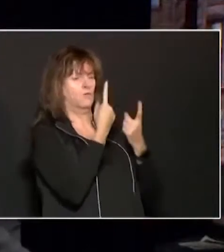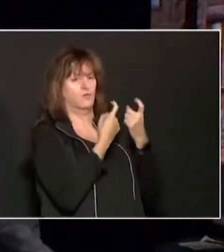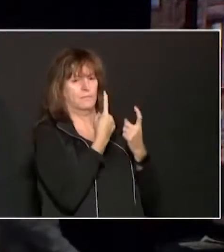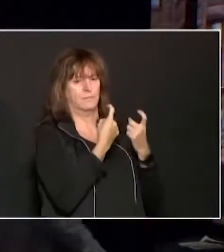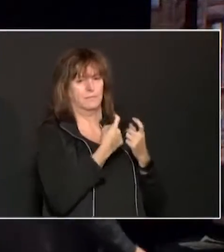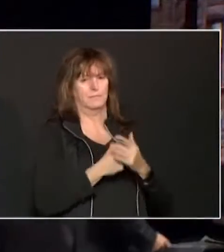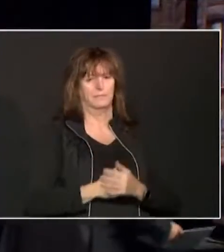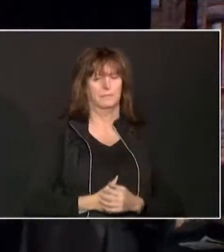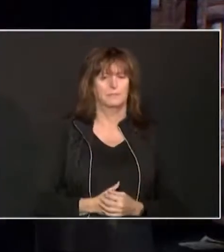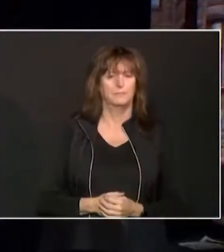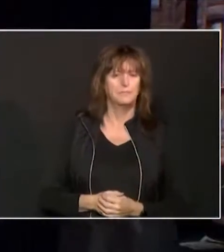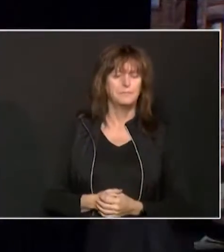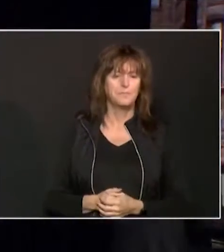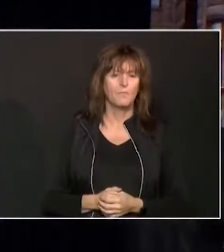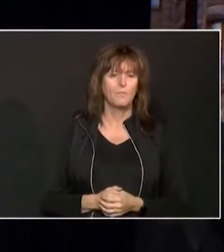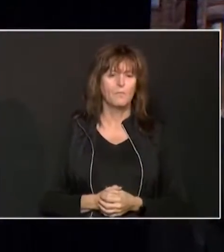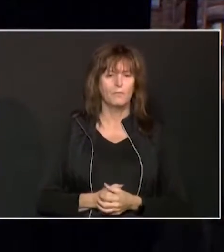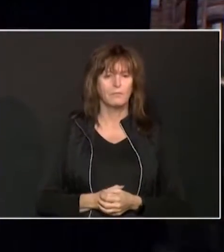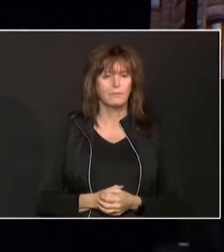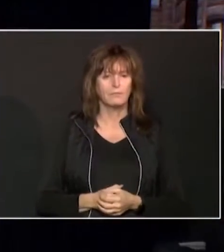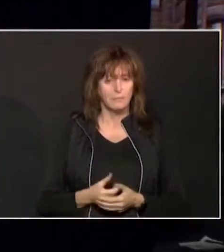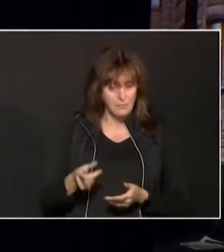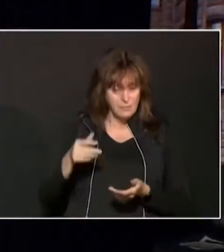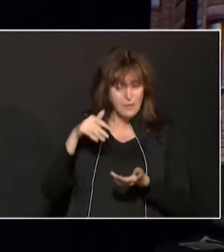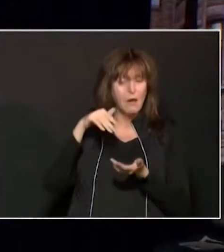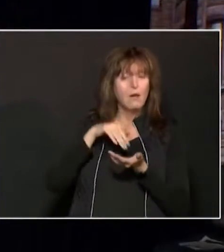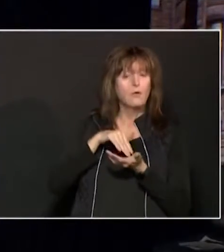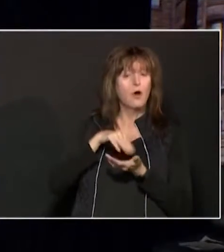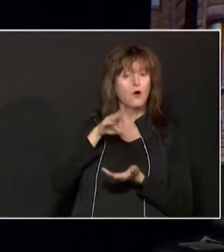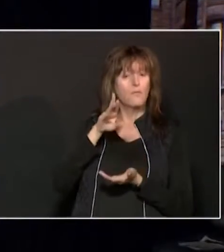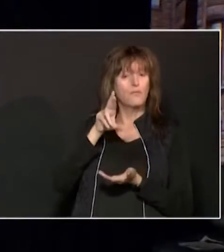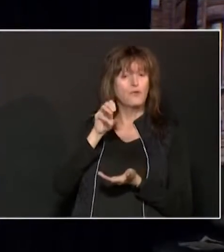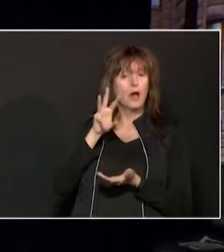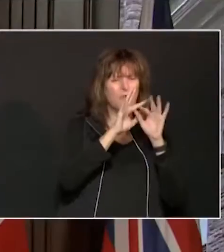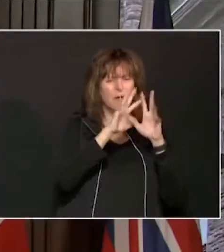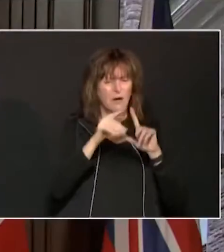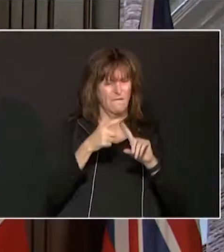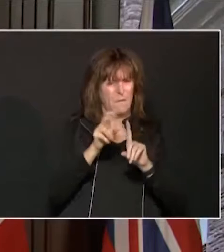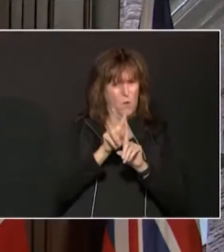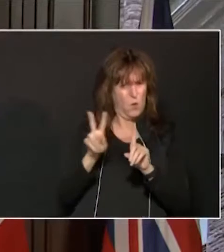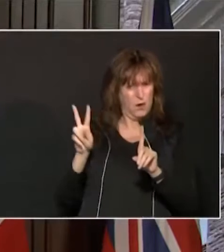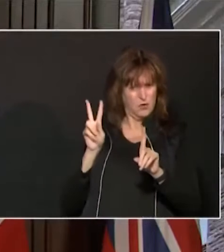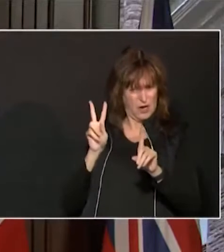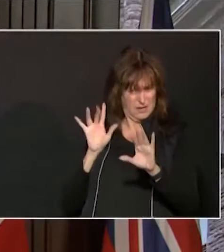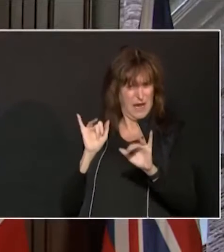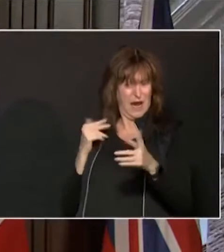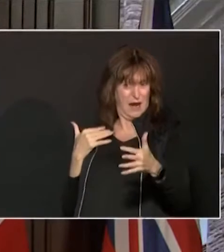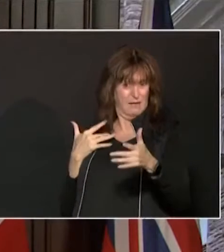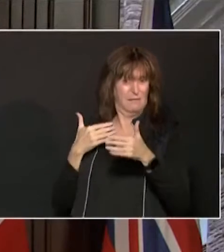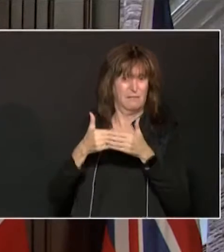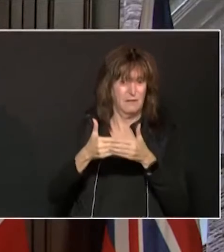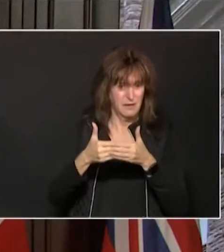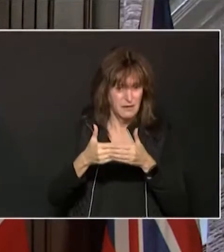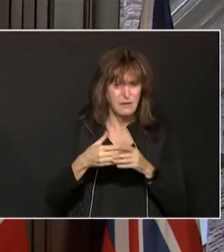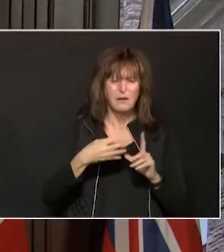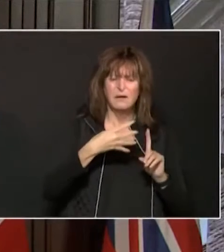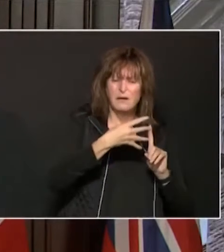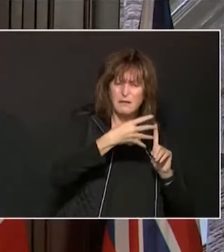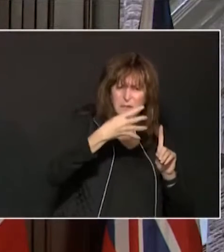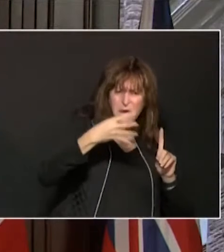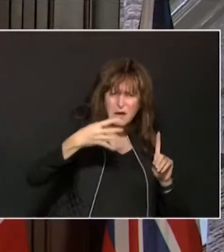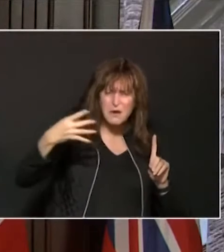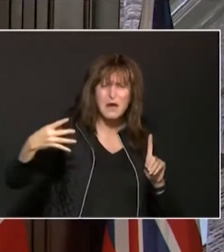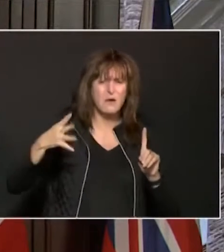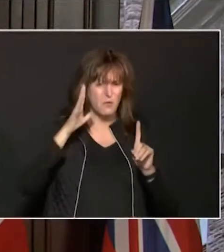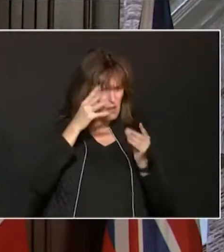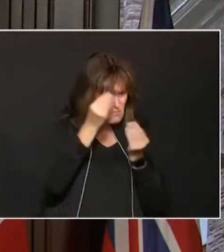Brown, co-presidente do Ontario Covid-19 Science Advisory Table, diz que os indicadores chave